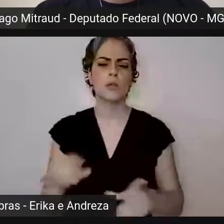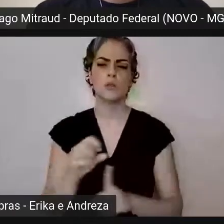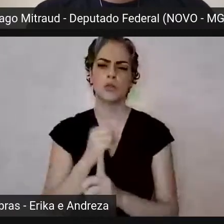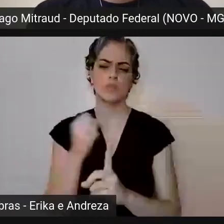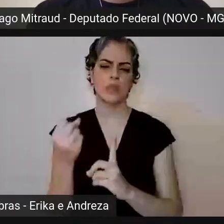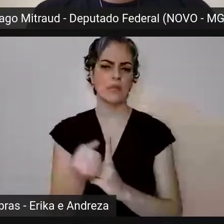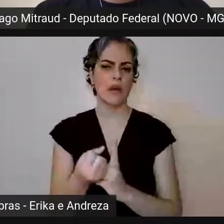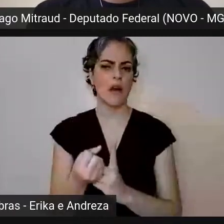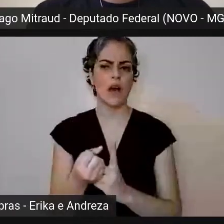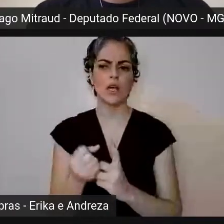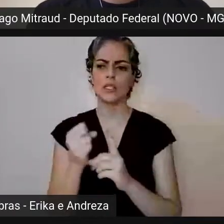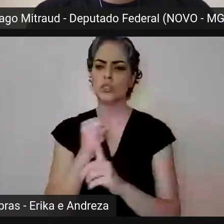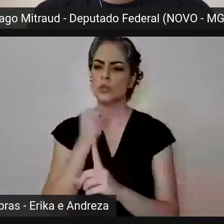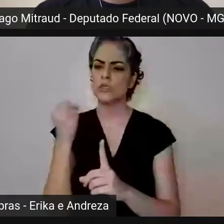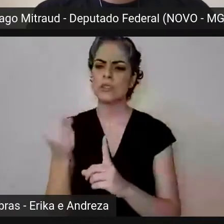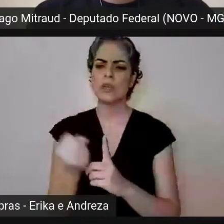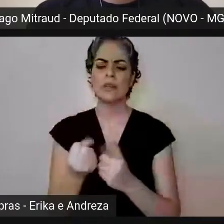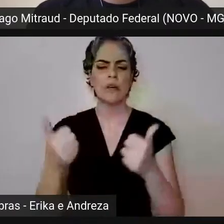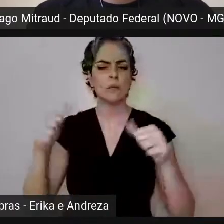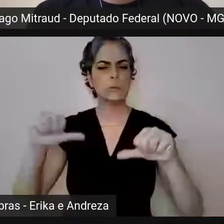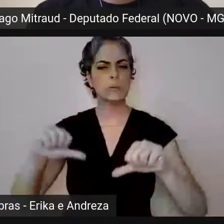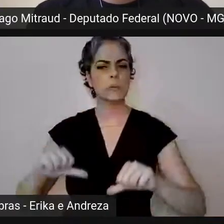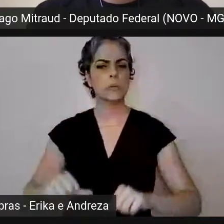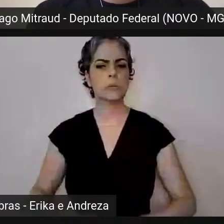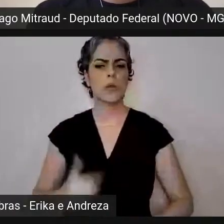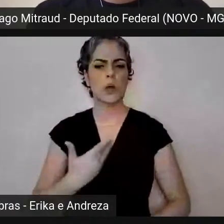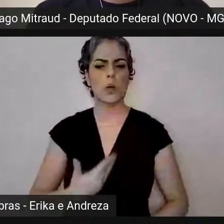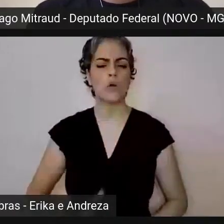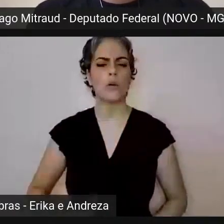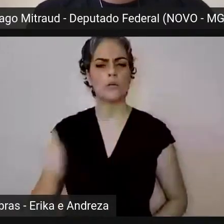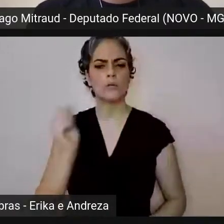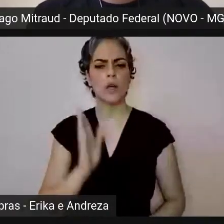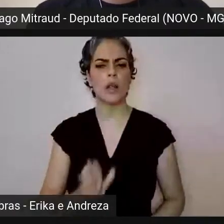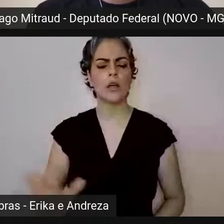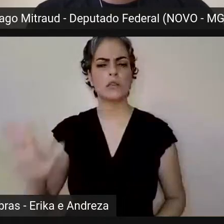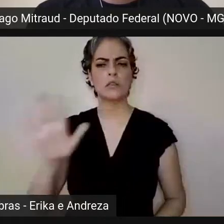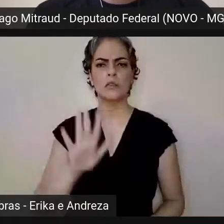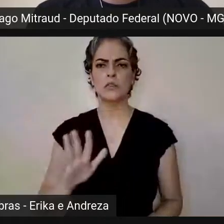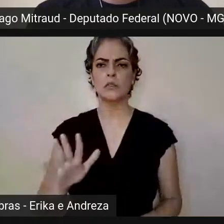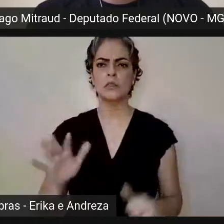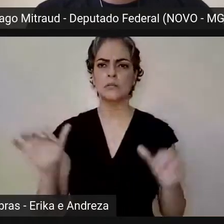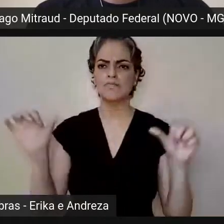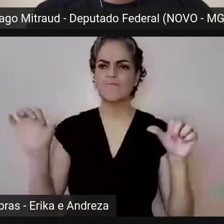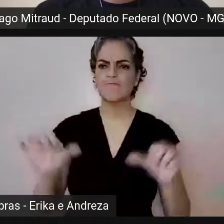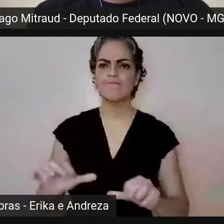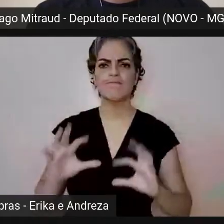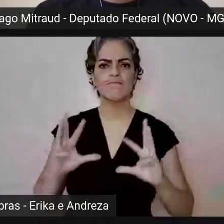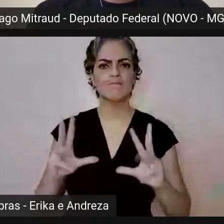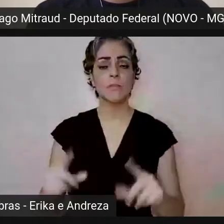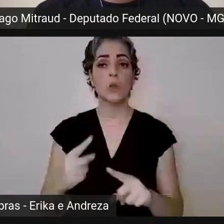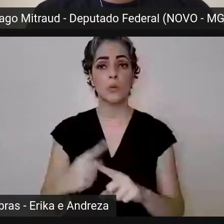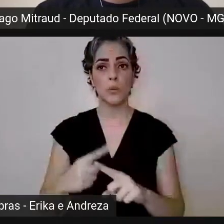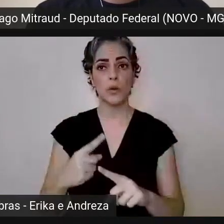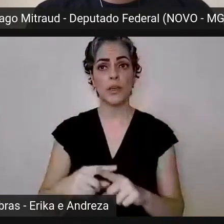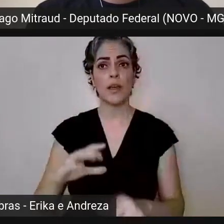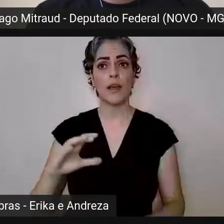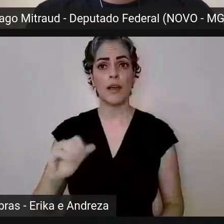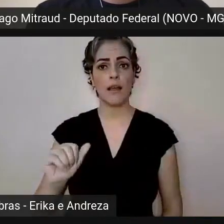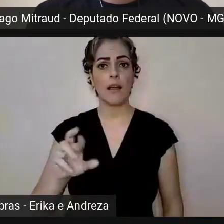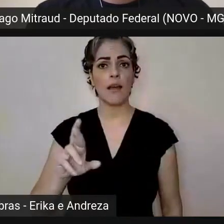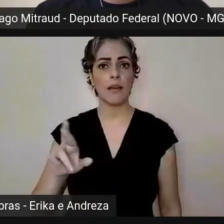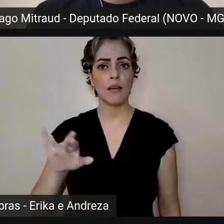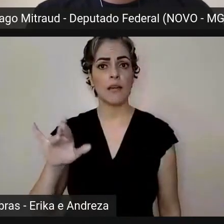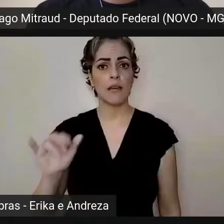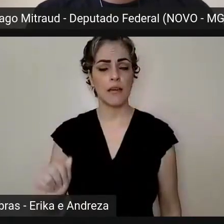tecido social do serviço público brasileiro, uma destruição das culturas organizacionais, porque carreiras de um mesmo órgão vão começar a